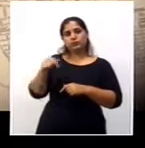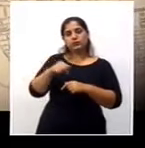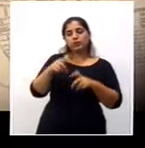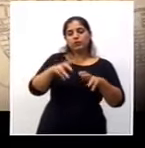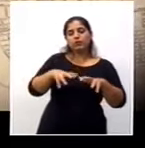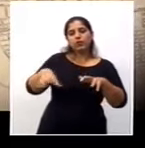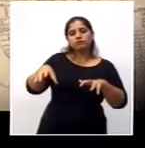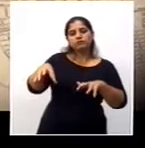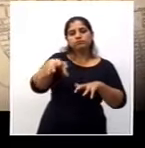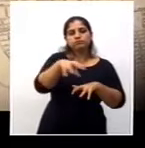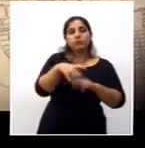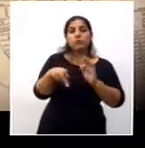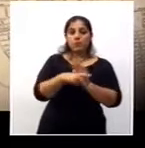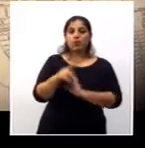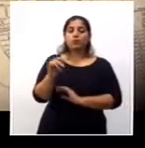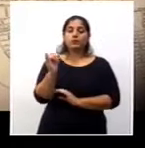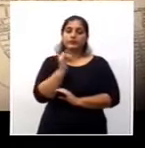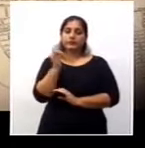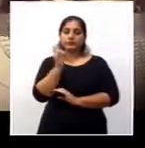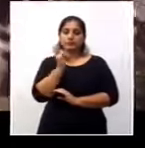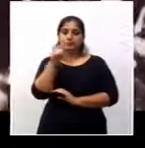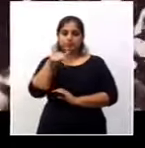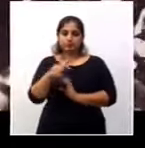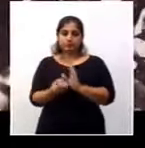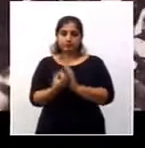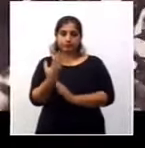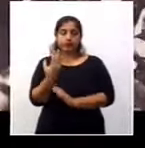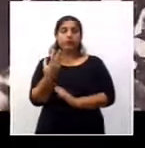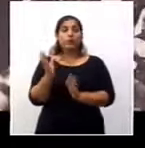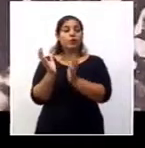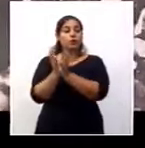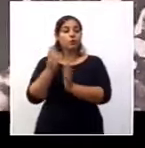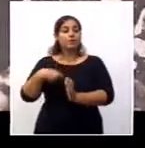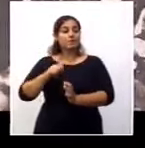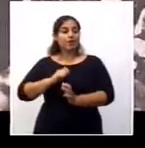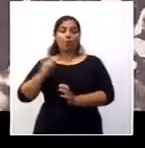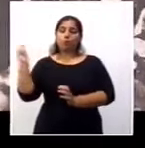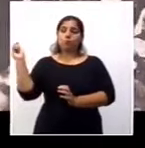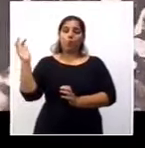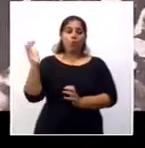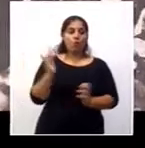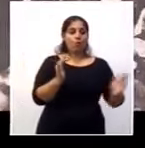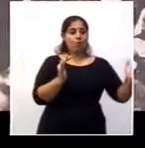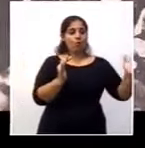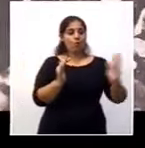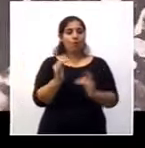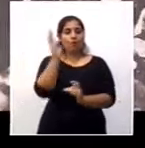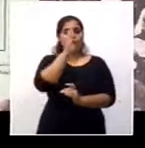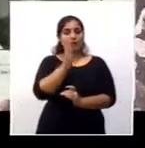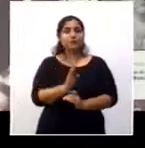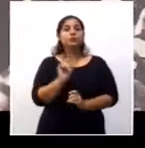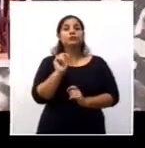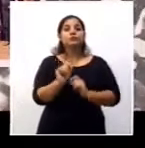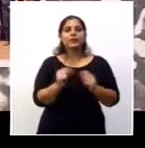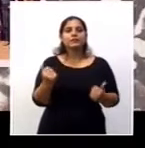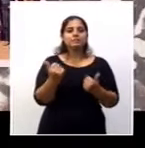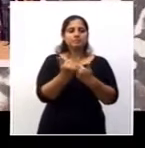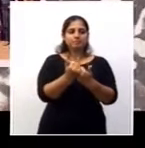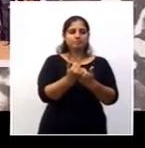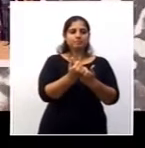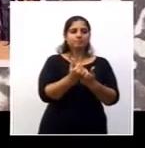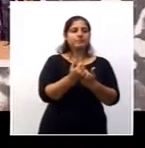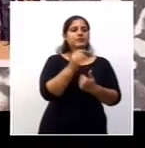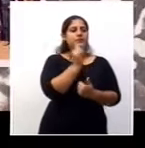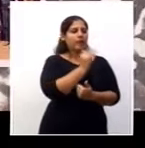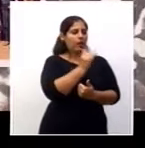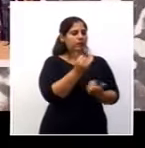bairros tipicamente italianos. Os espanhóis também começam a chegar ao Brasil e muitos substituem os italianos